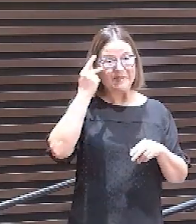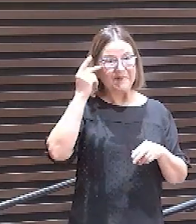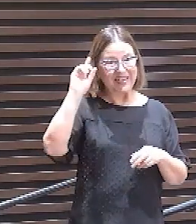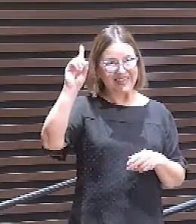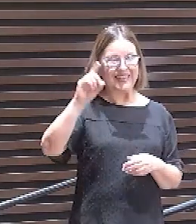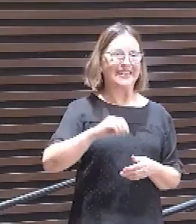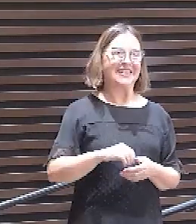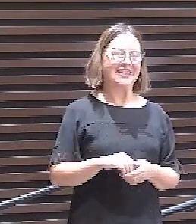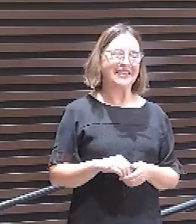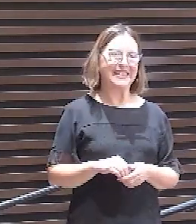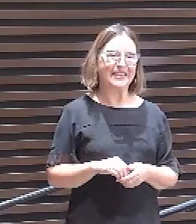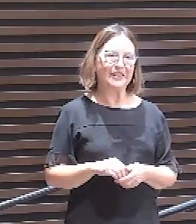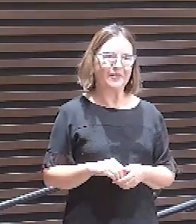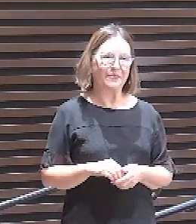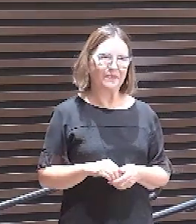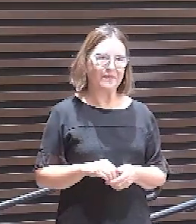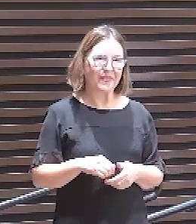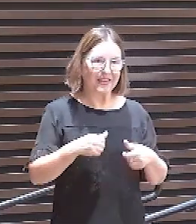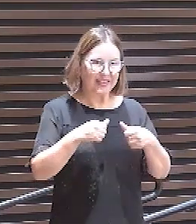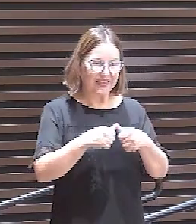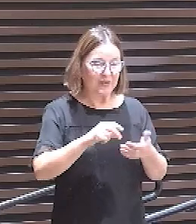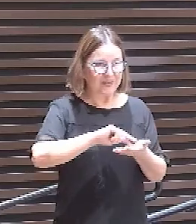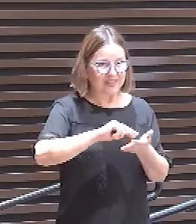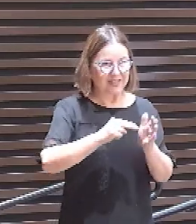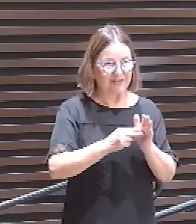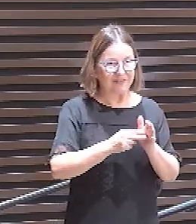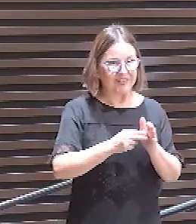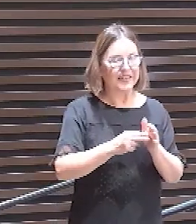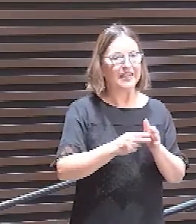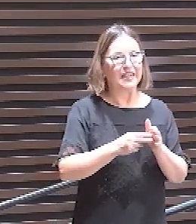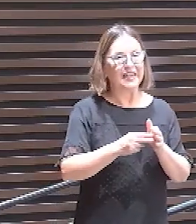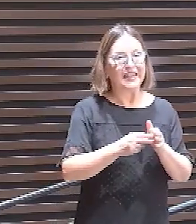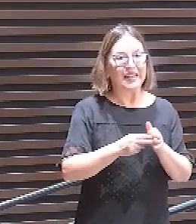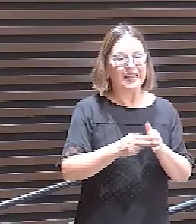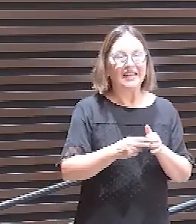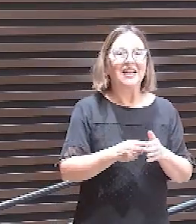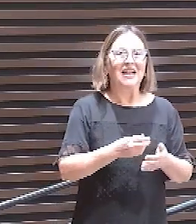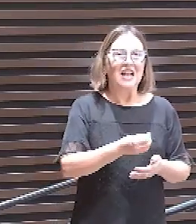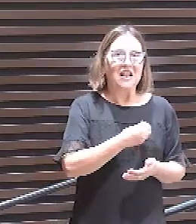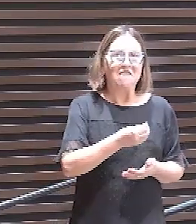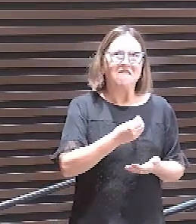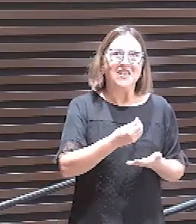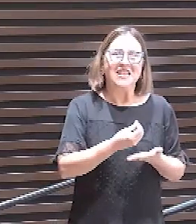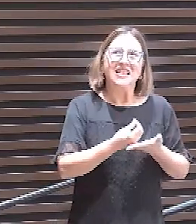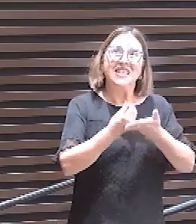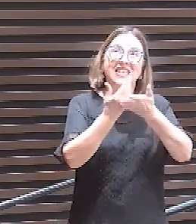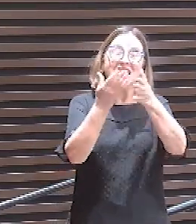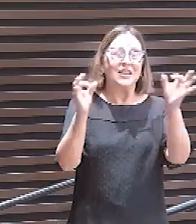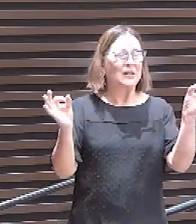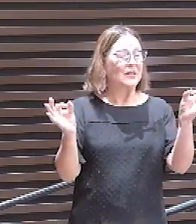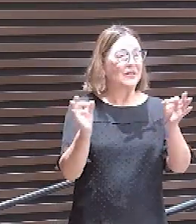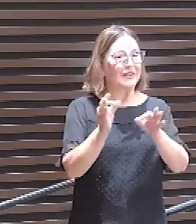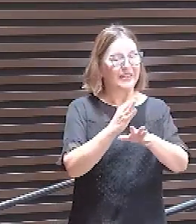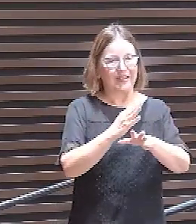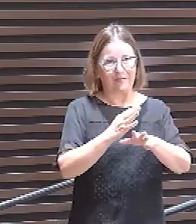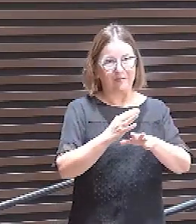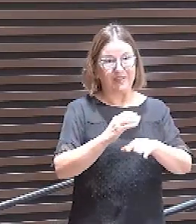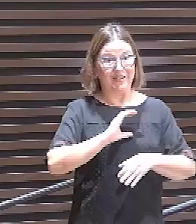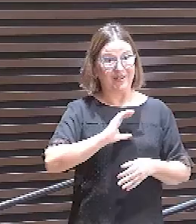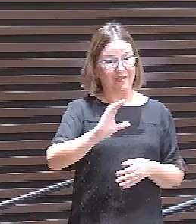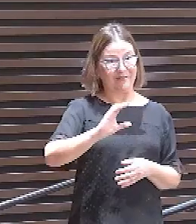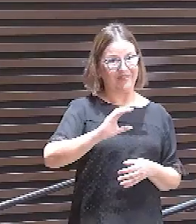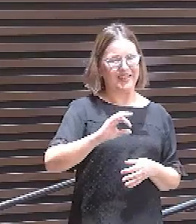Isso envolve uma entrega total, um amor genuíno e uma confiança absoluta.